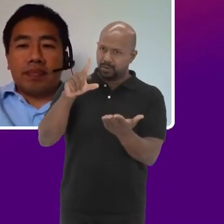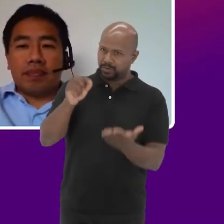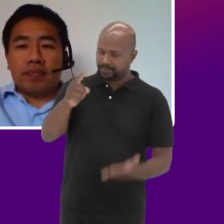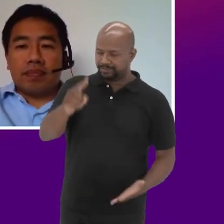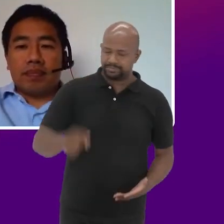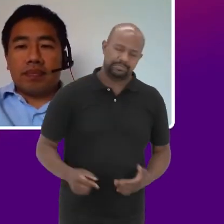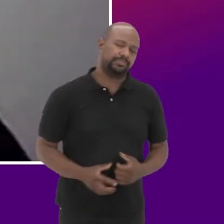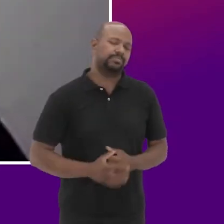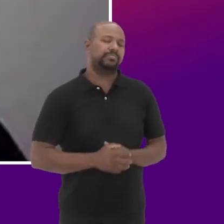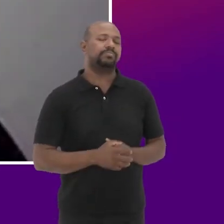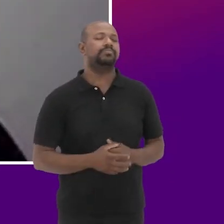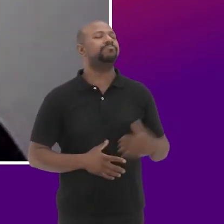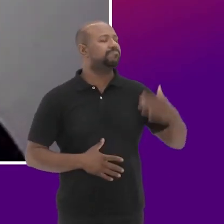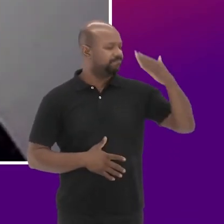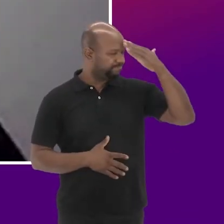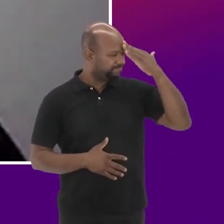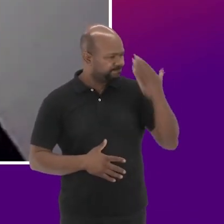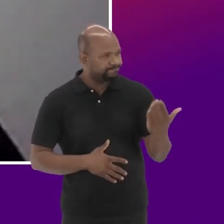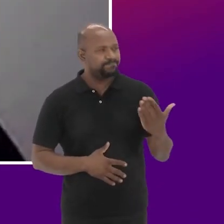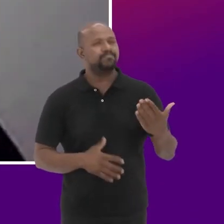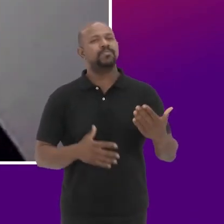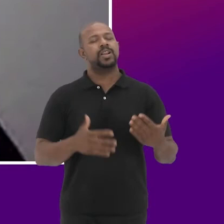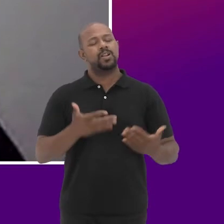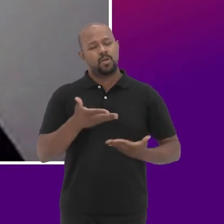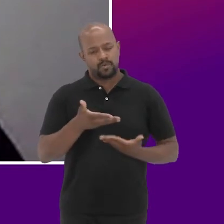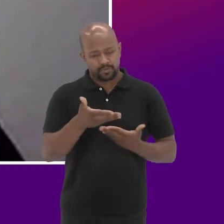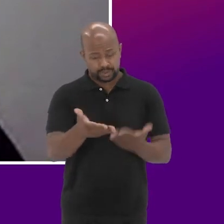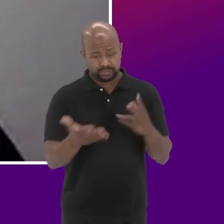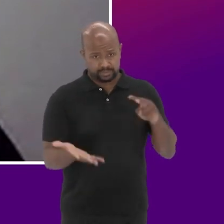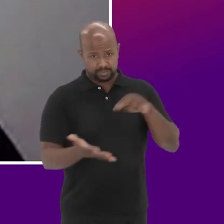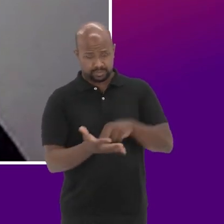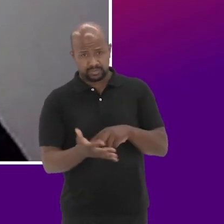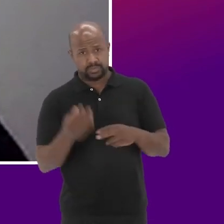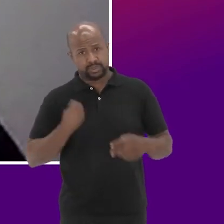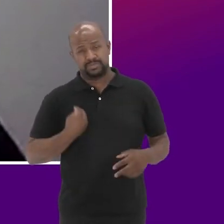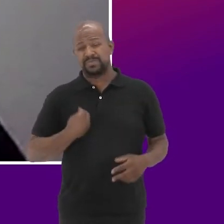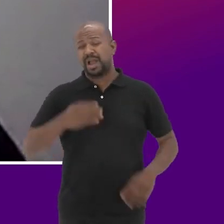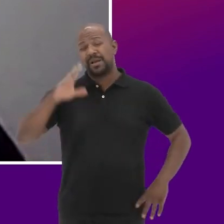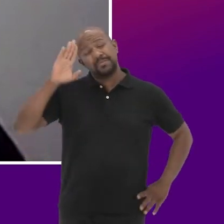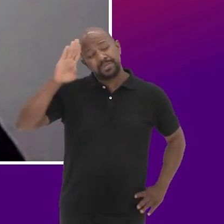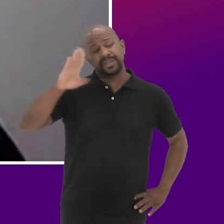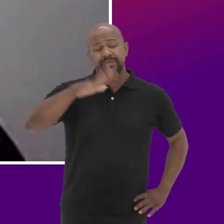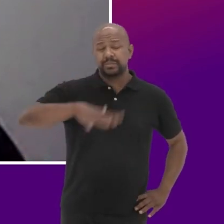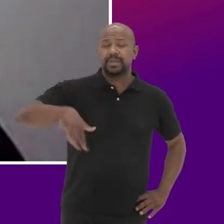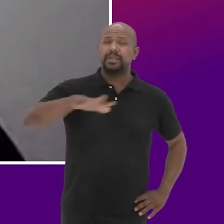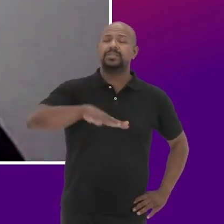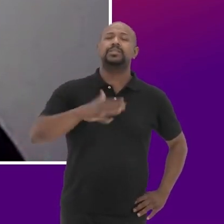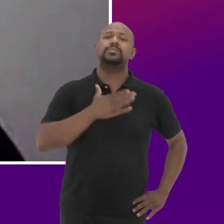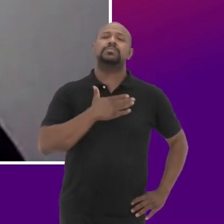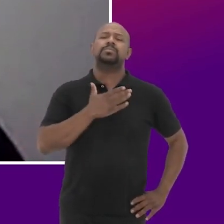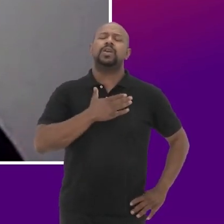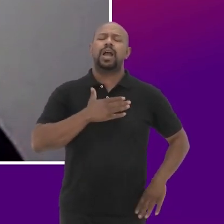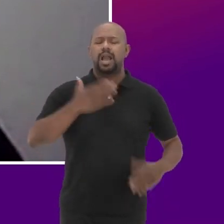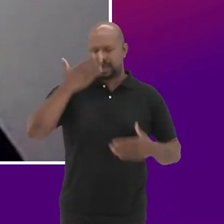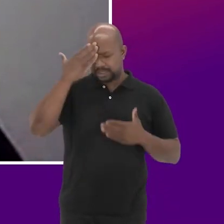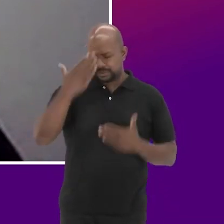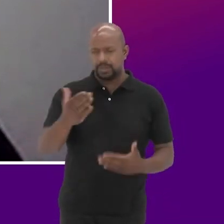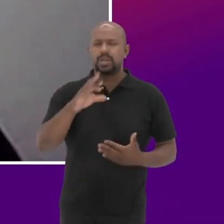Paulo. Os agradecimentos, então, pelo convite em participar do evento, mas principalmente